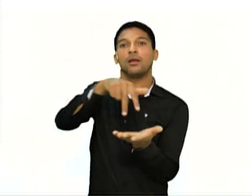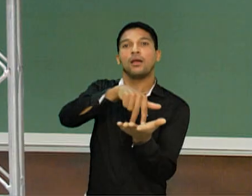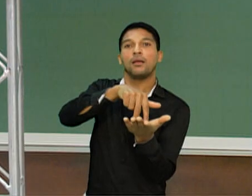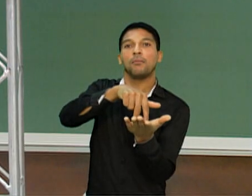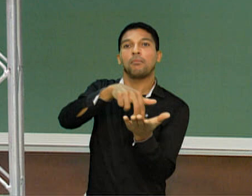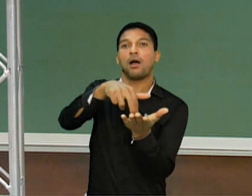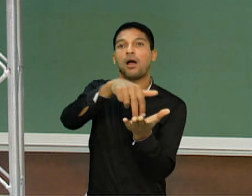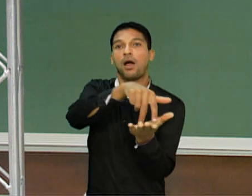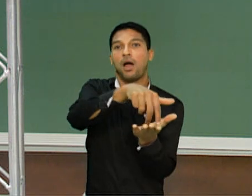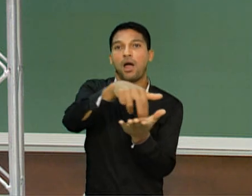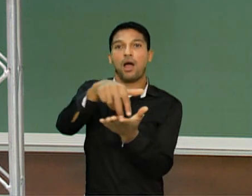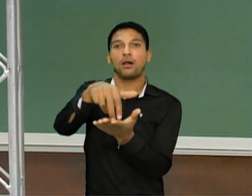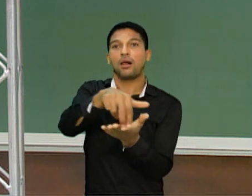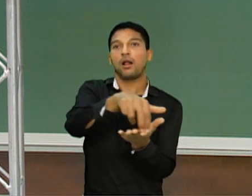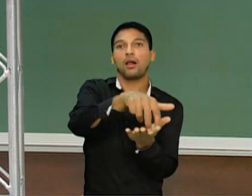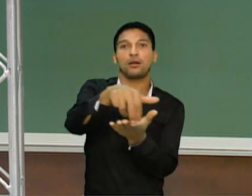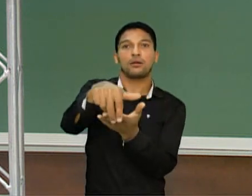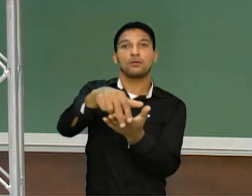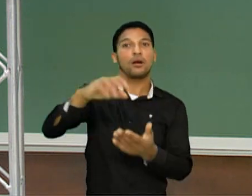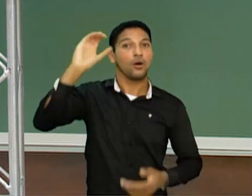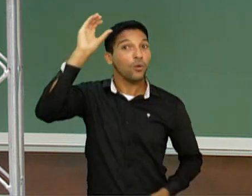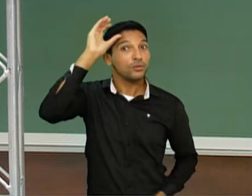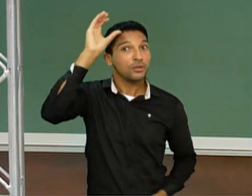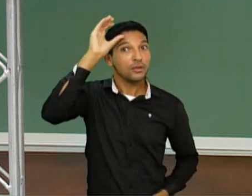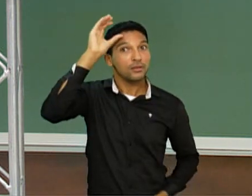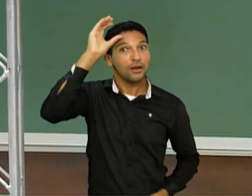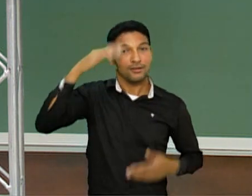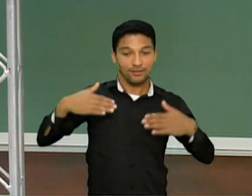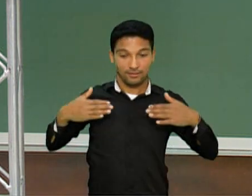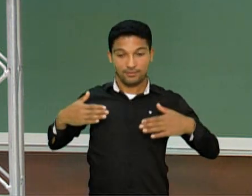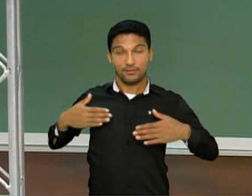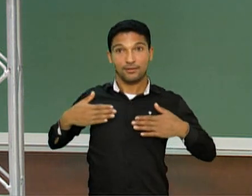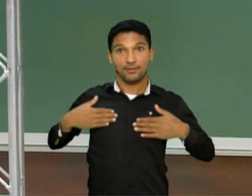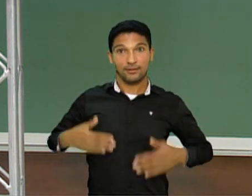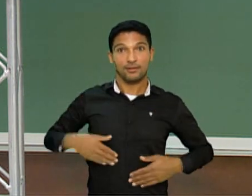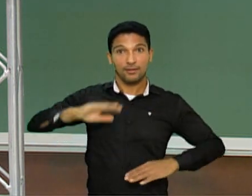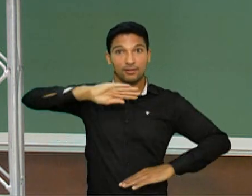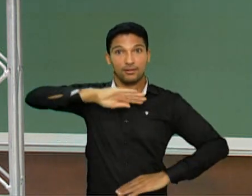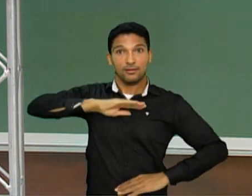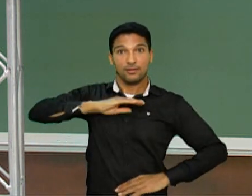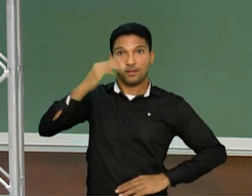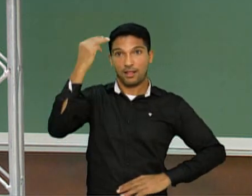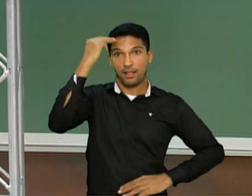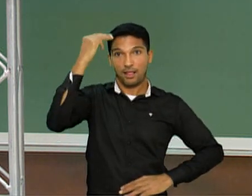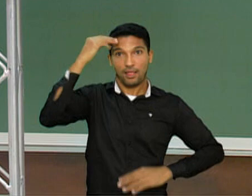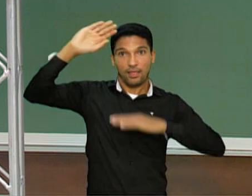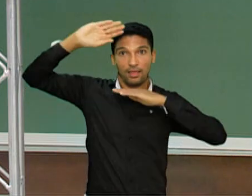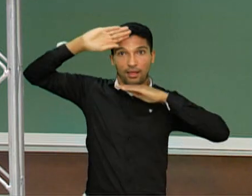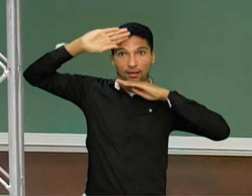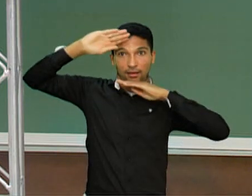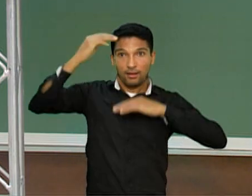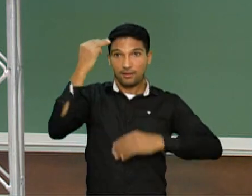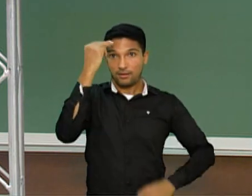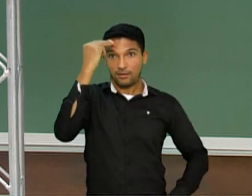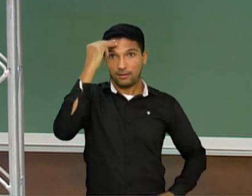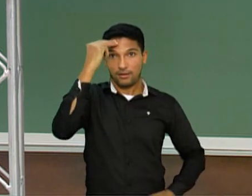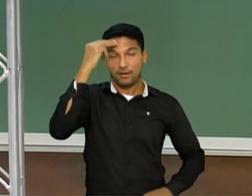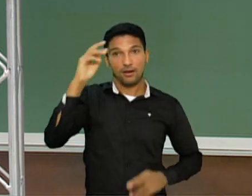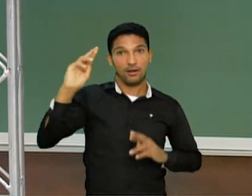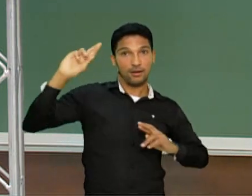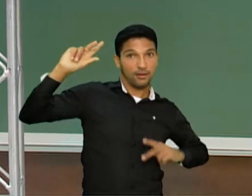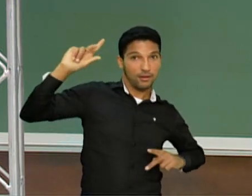Basicamente, essa visão cartesiana criou uma diferença entre corpo e mente. Essa diferença,